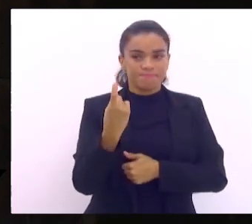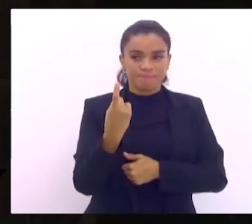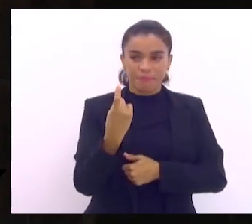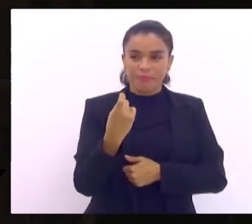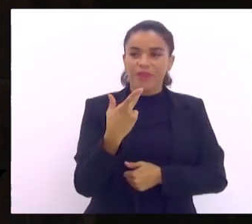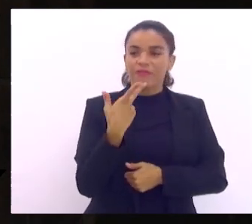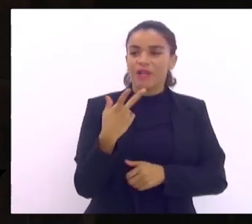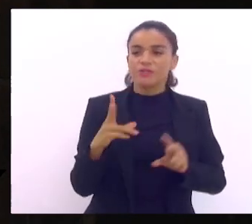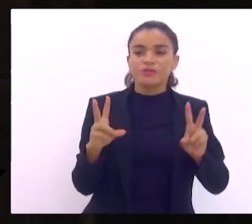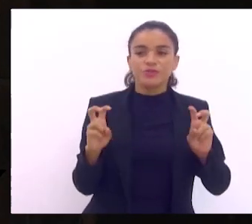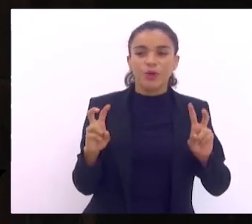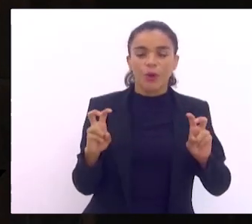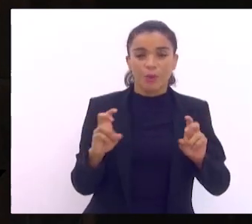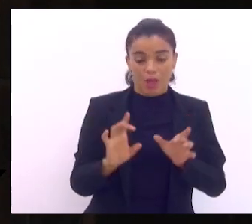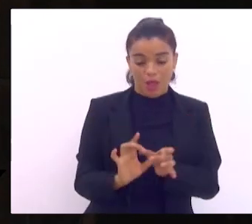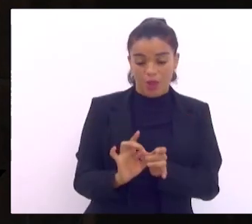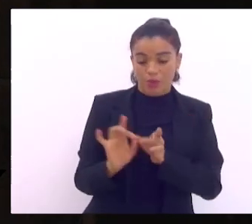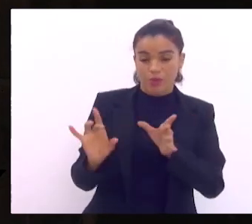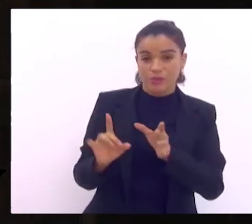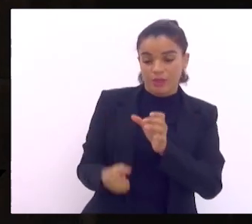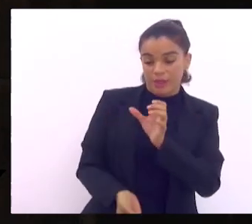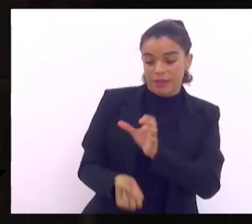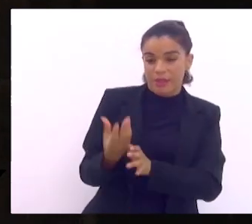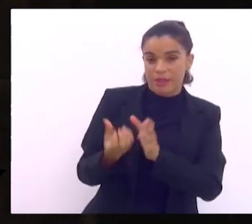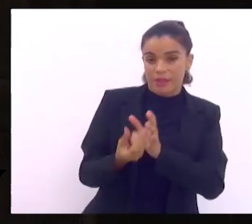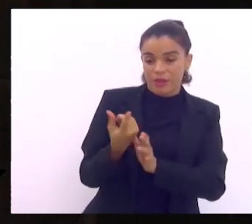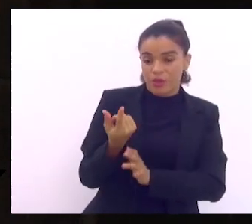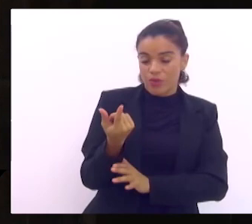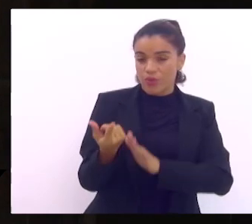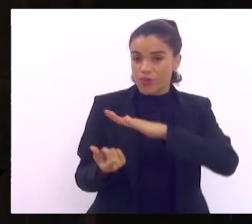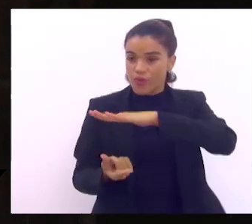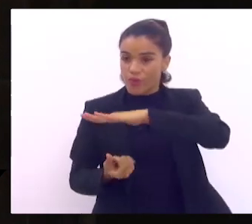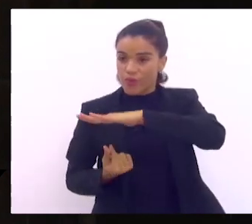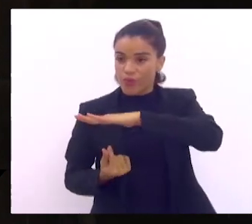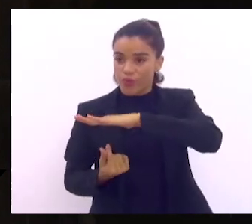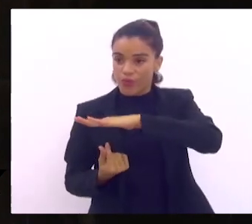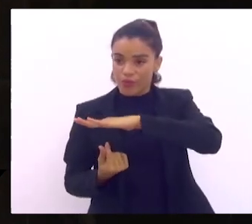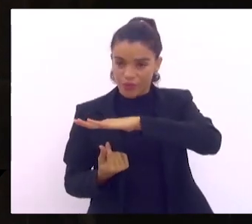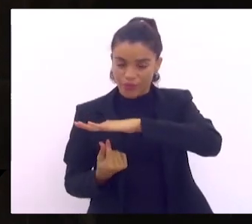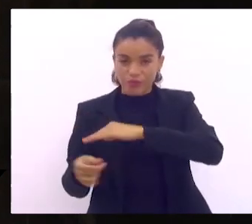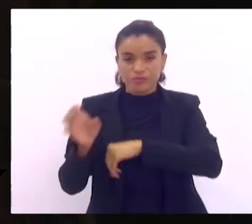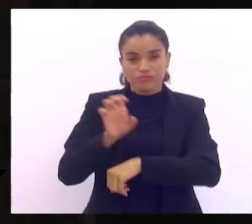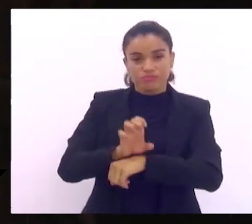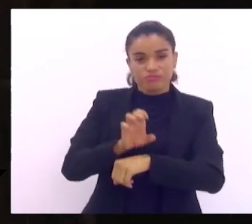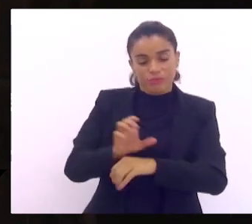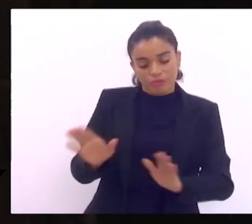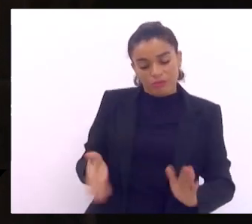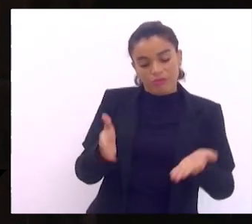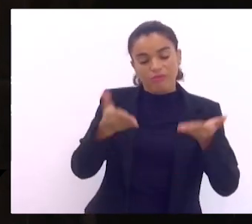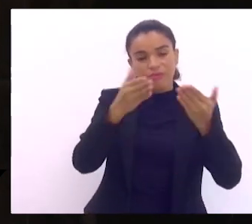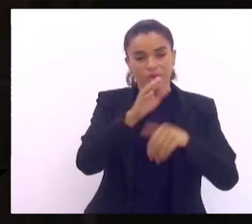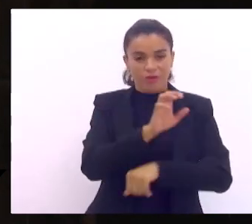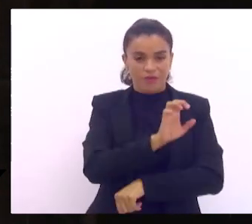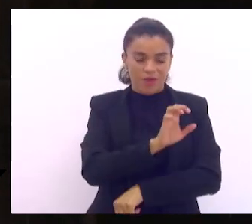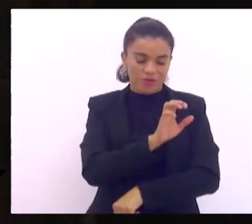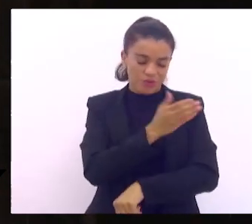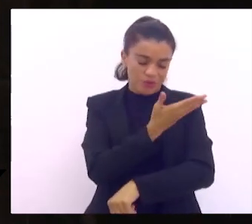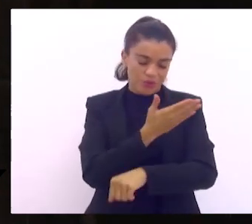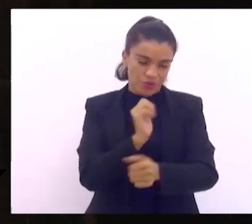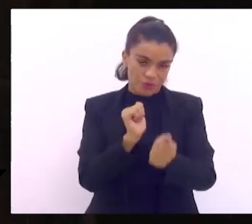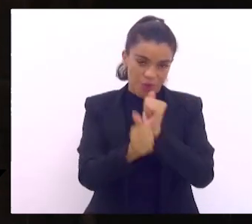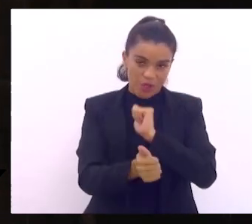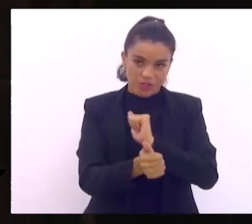diz o seguinte: fica autorizada a criação do Fundo Estadual de Incentivo ao Esporte, que é o Fundo